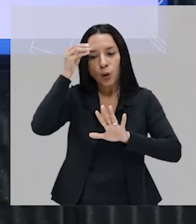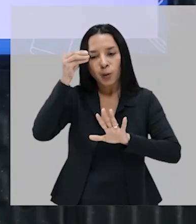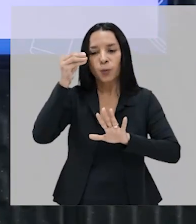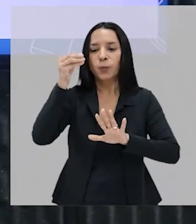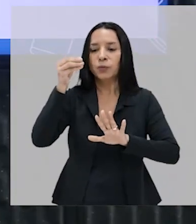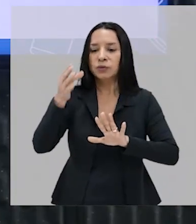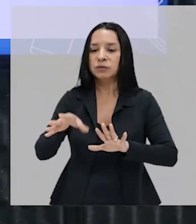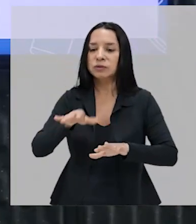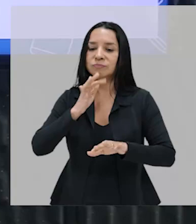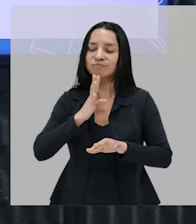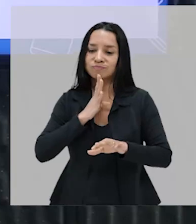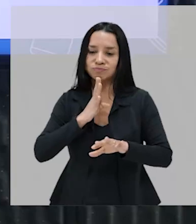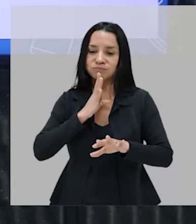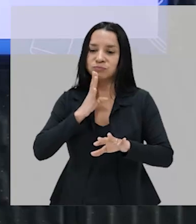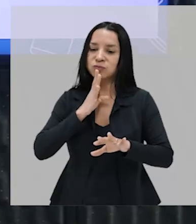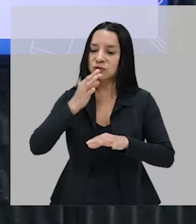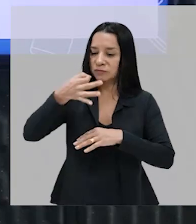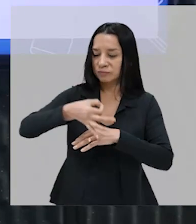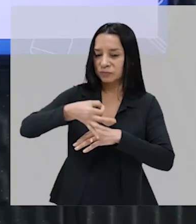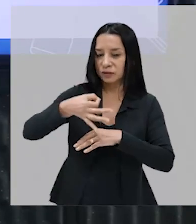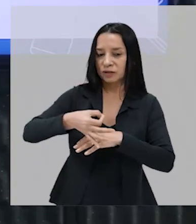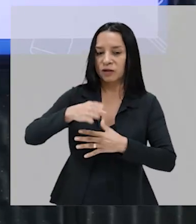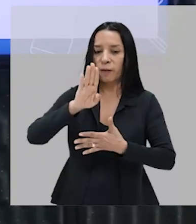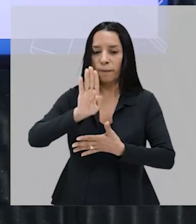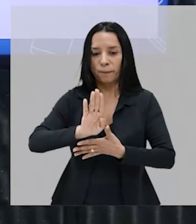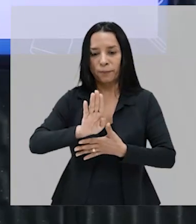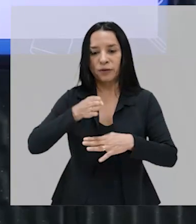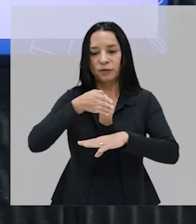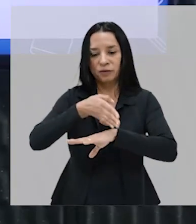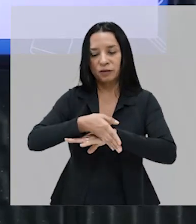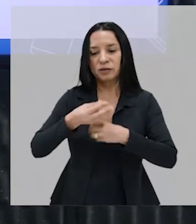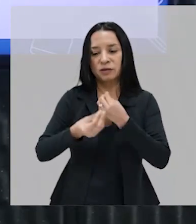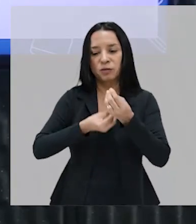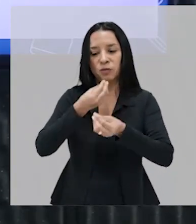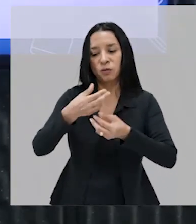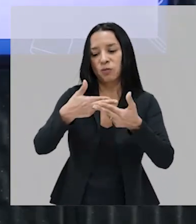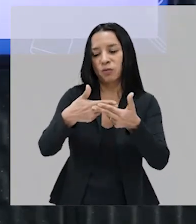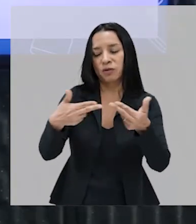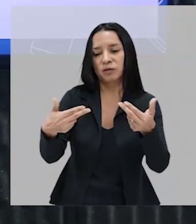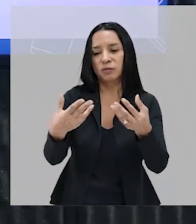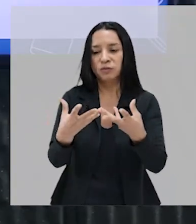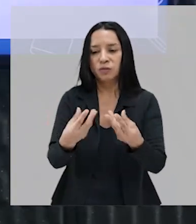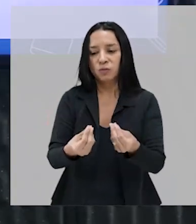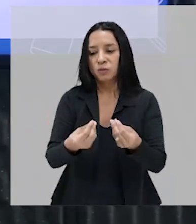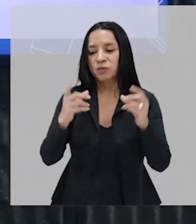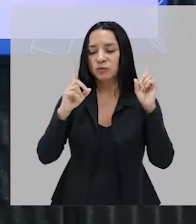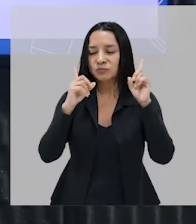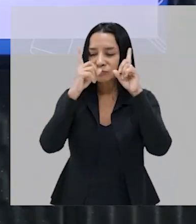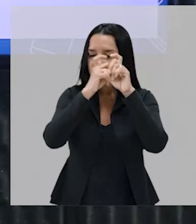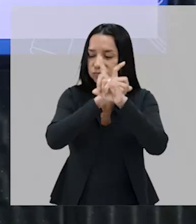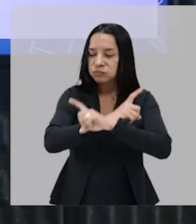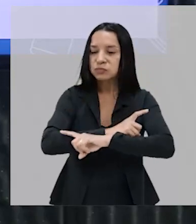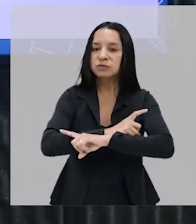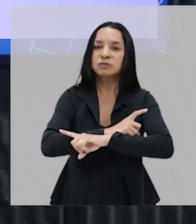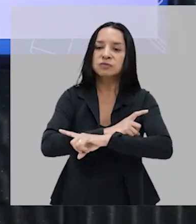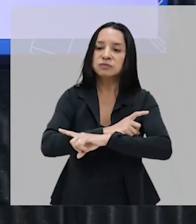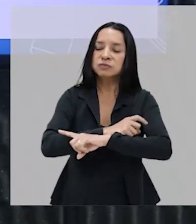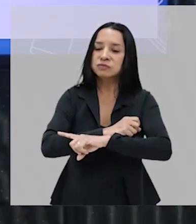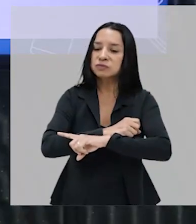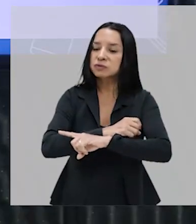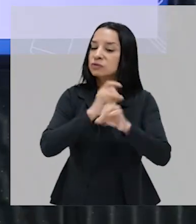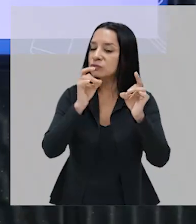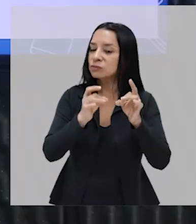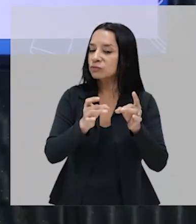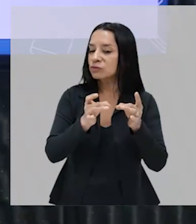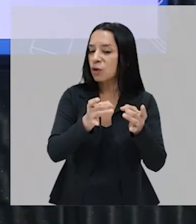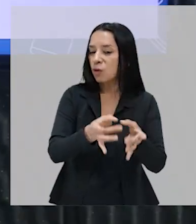adequadamente. Tá? Então, a letra B ela entra ali com um elemento muito difícil de você comprar